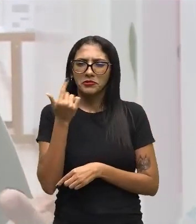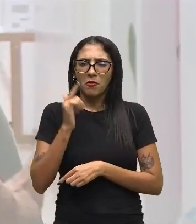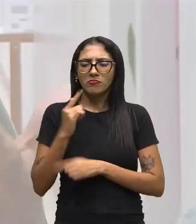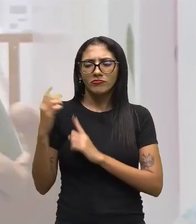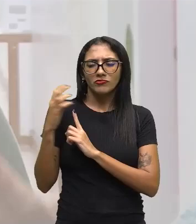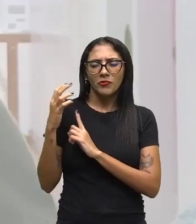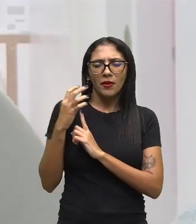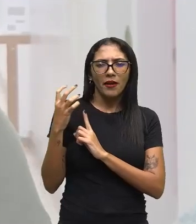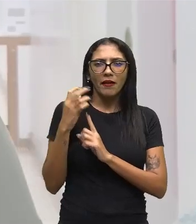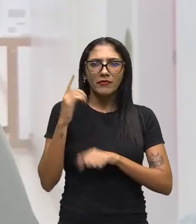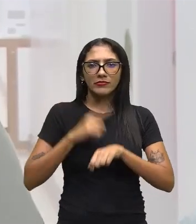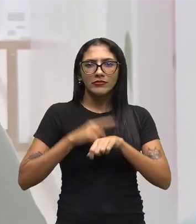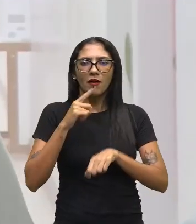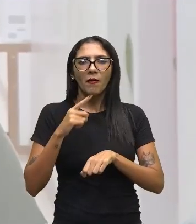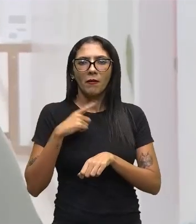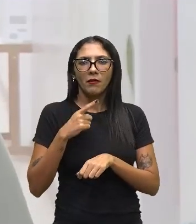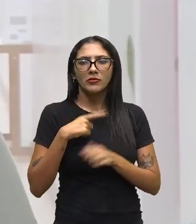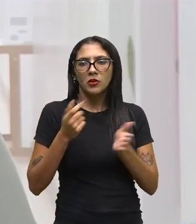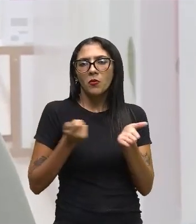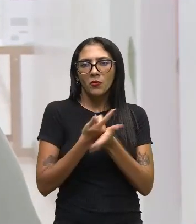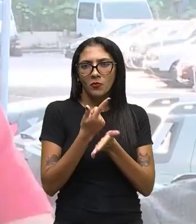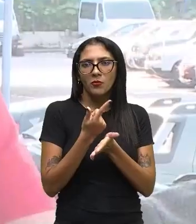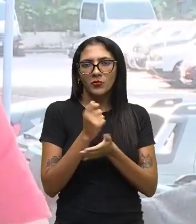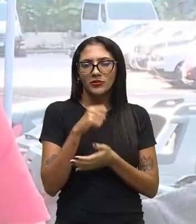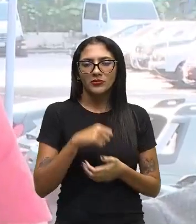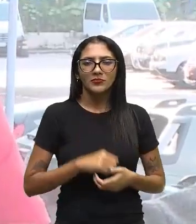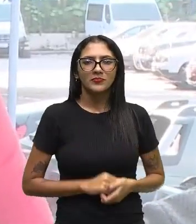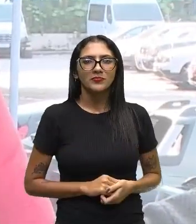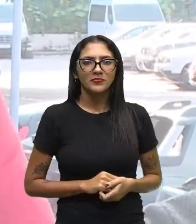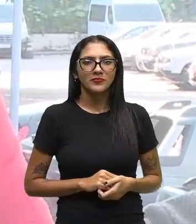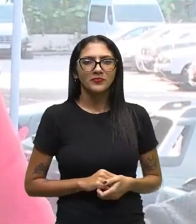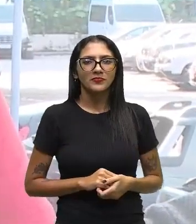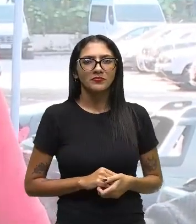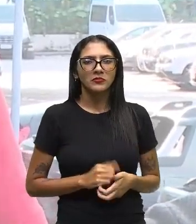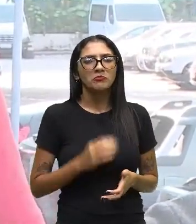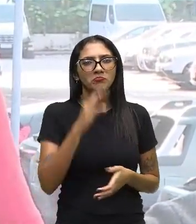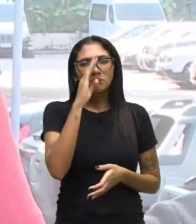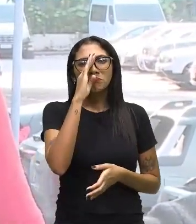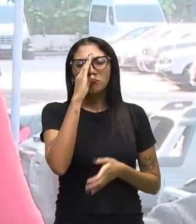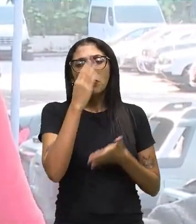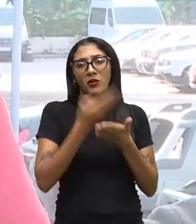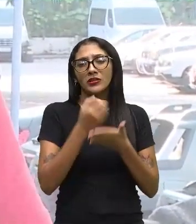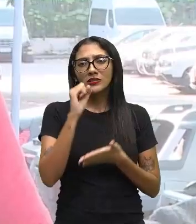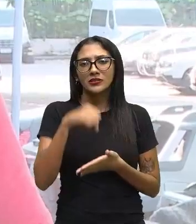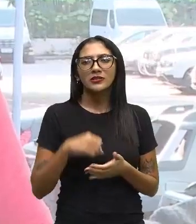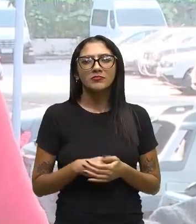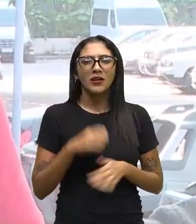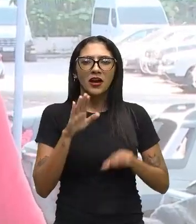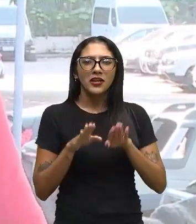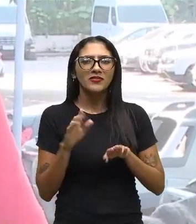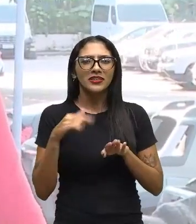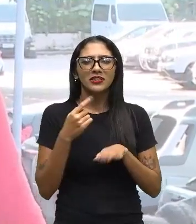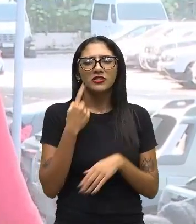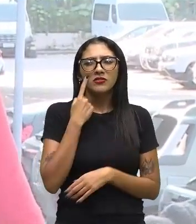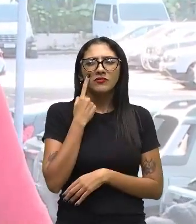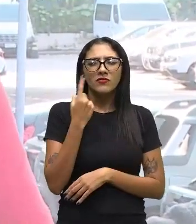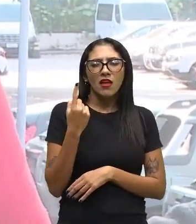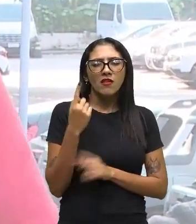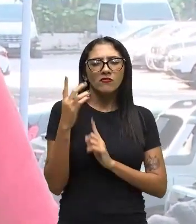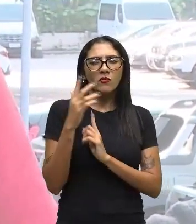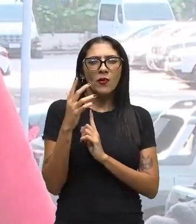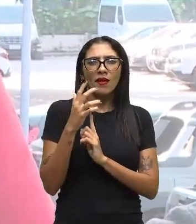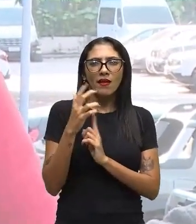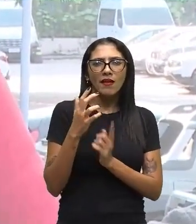da empolgação, junto com a pessoa, a gente acaba comprando também. Eu acredito que sim. Às vezes a gente acaba vendo ali algo que algum colega, algum